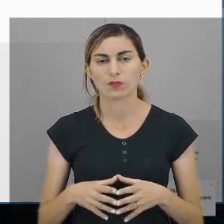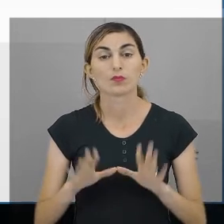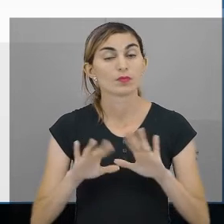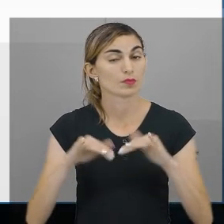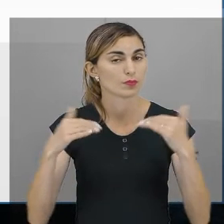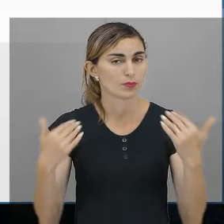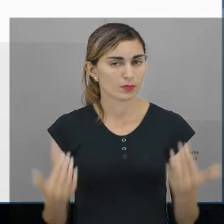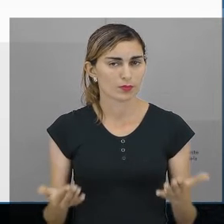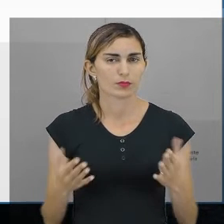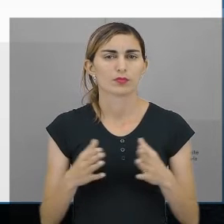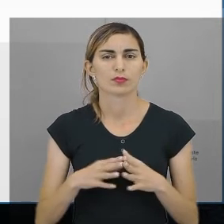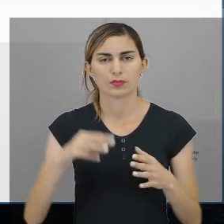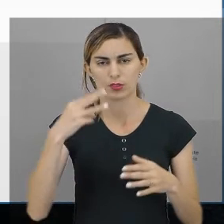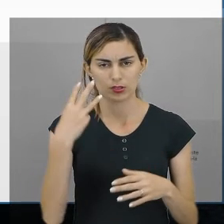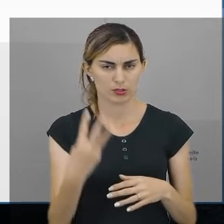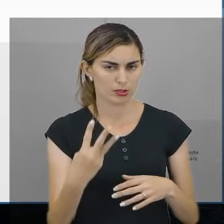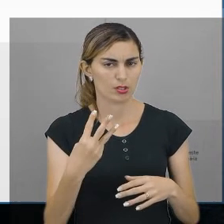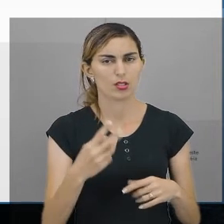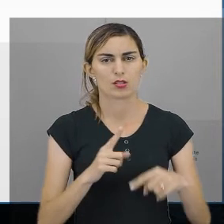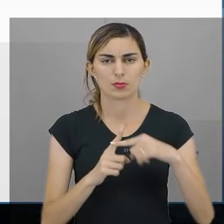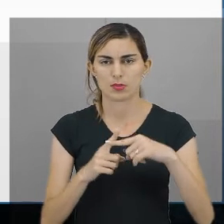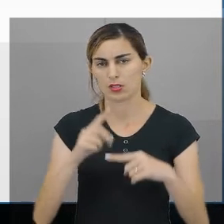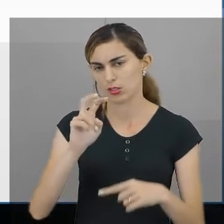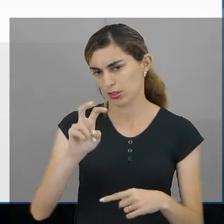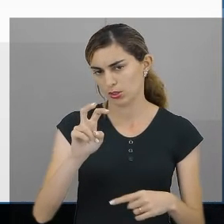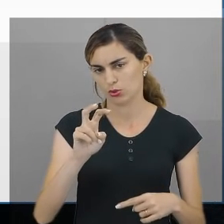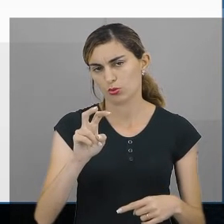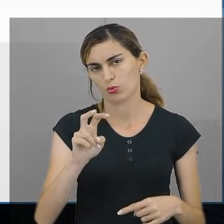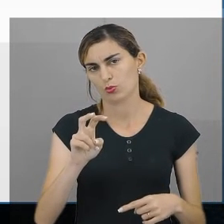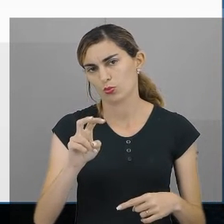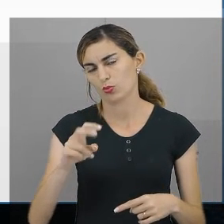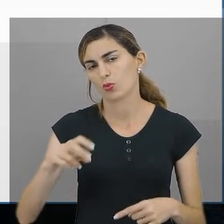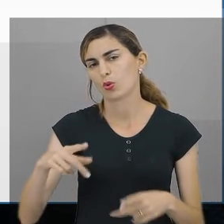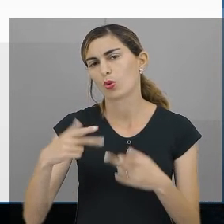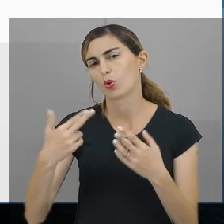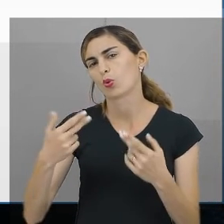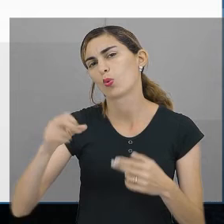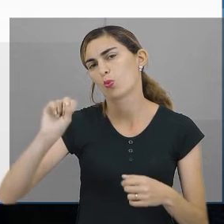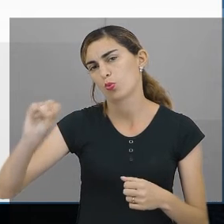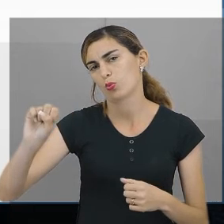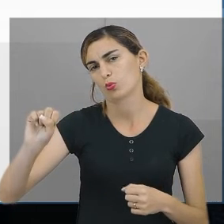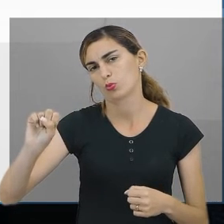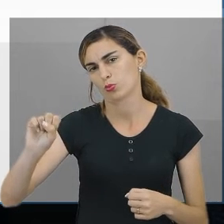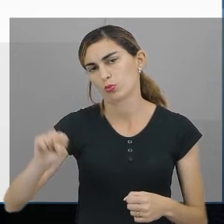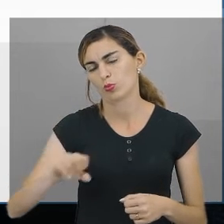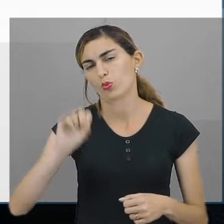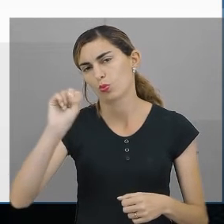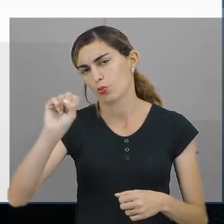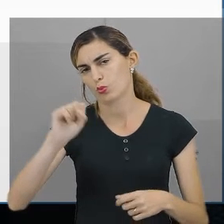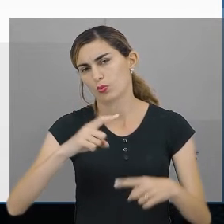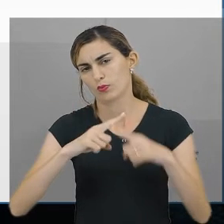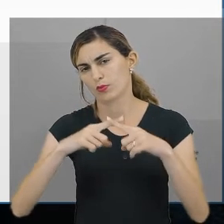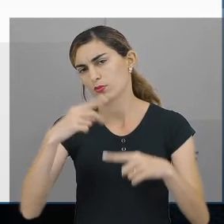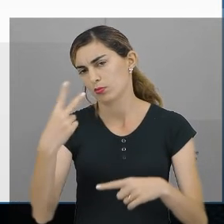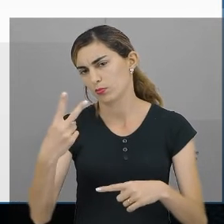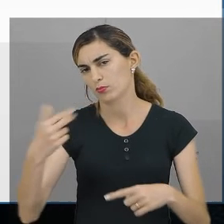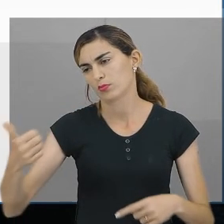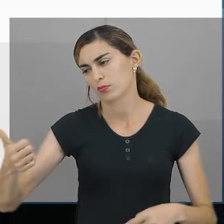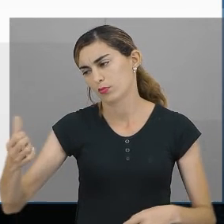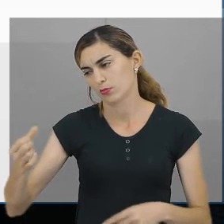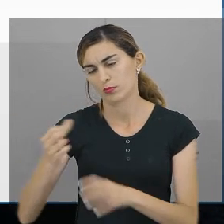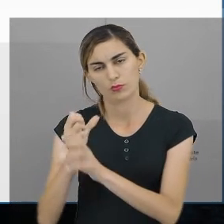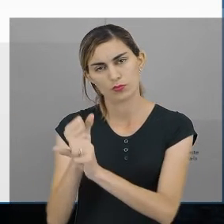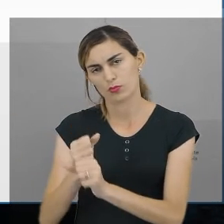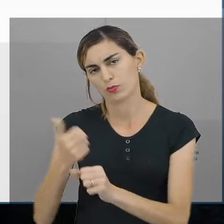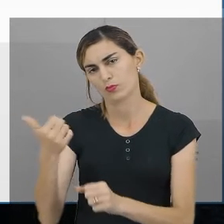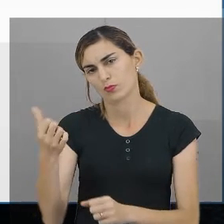Então, 3 mais 5, 8. Vezes 2, 16.